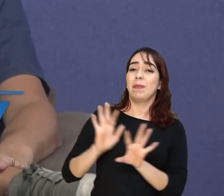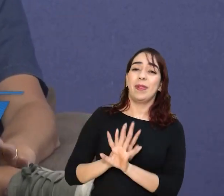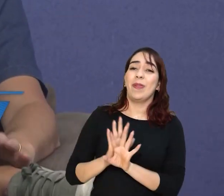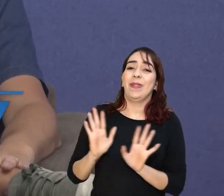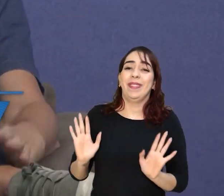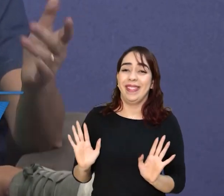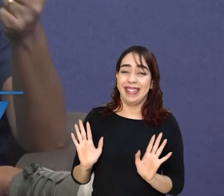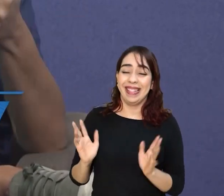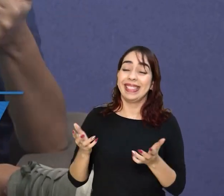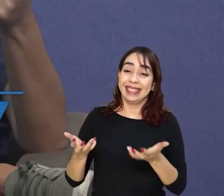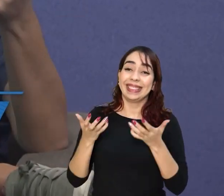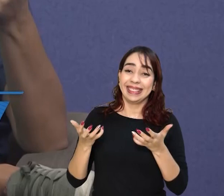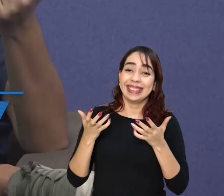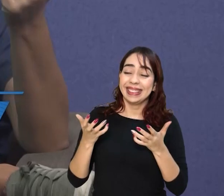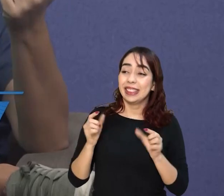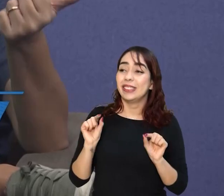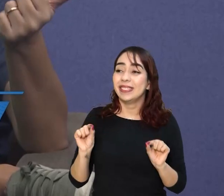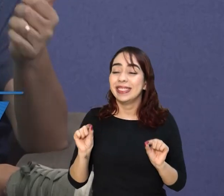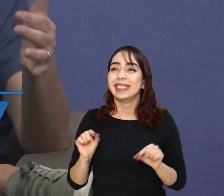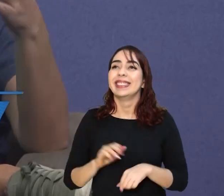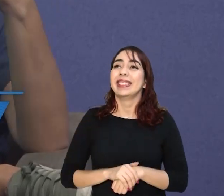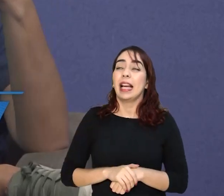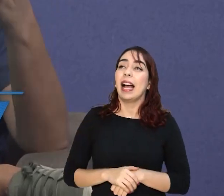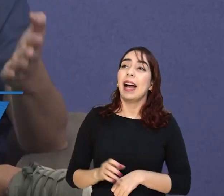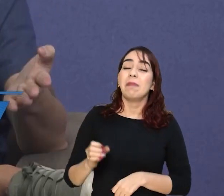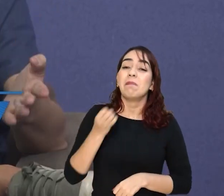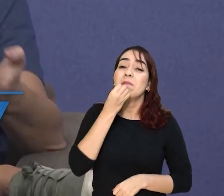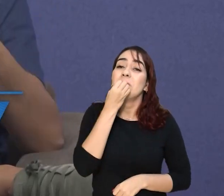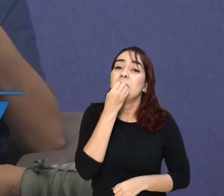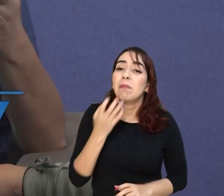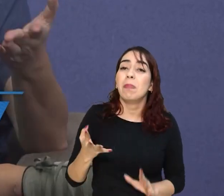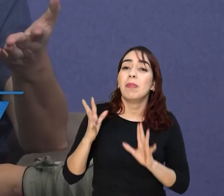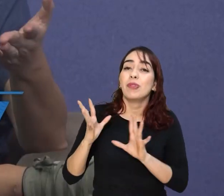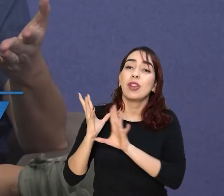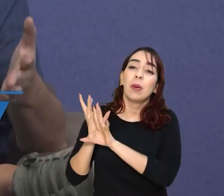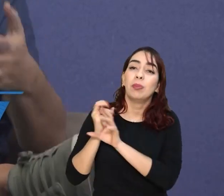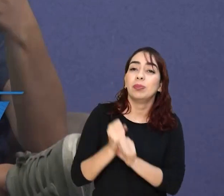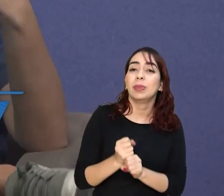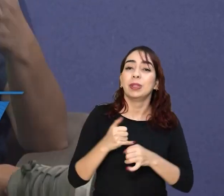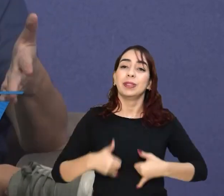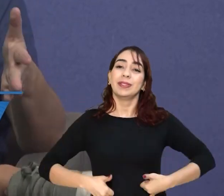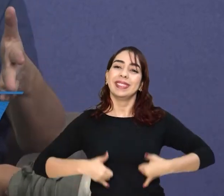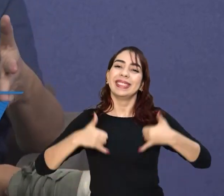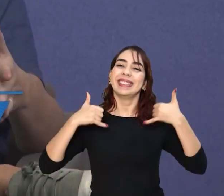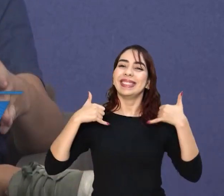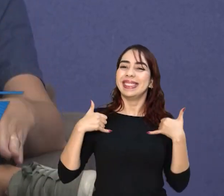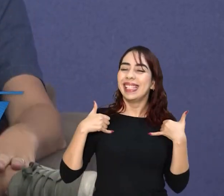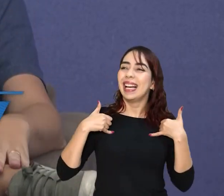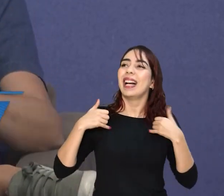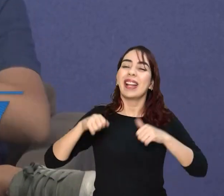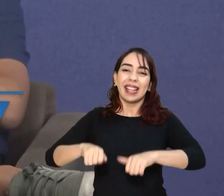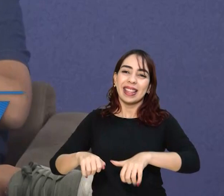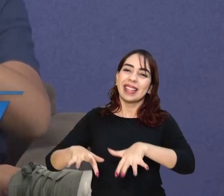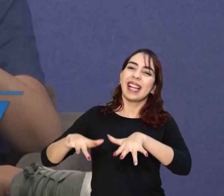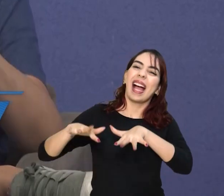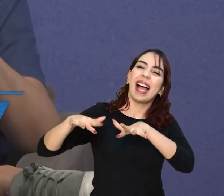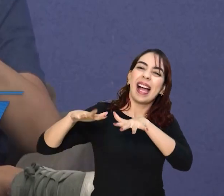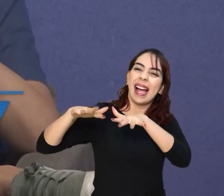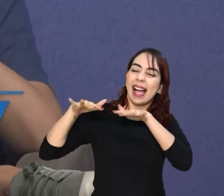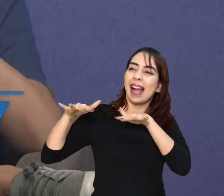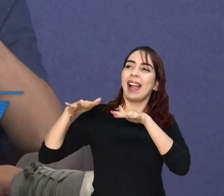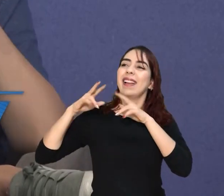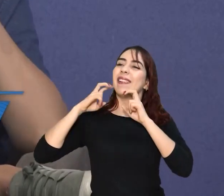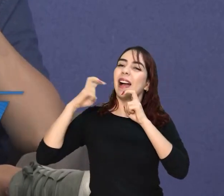desempenho e resultado. O resultado foi ótimo. Precisava ganhar. Espetacular. Aniversário do time, 41 mil pessoas. Show de bola. A torcida